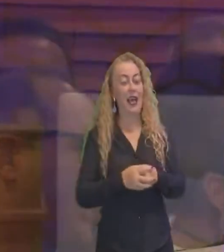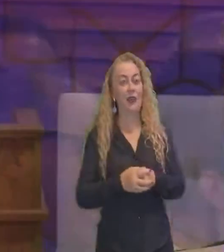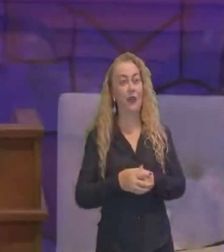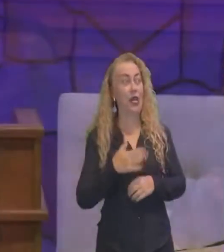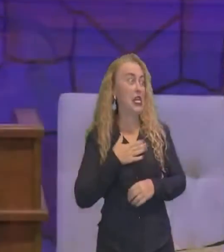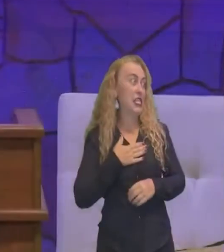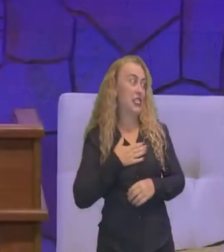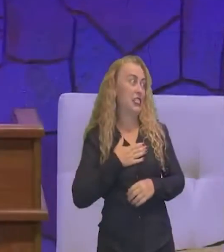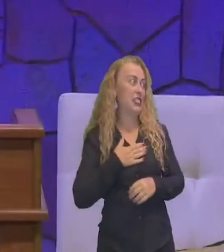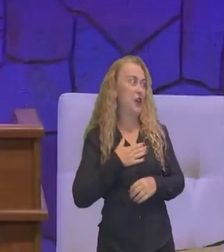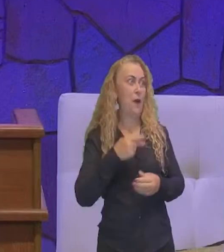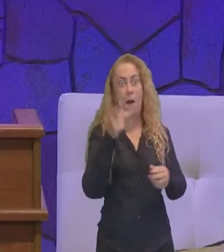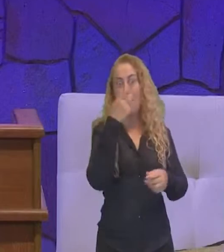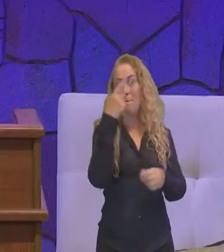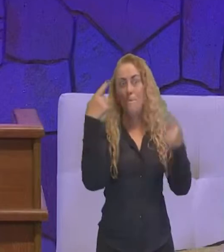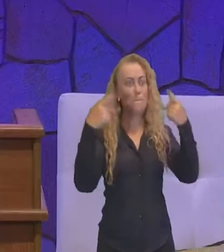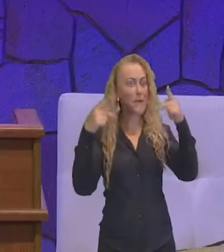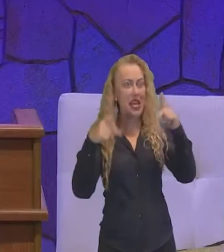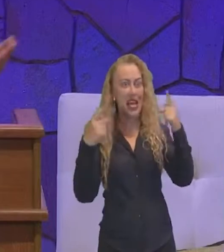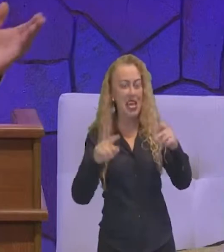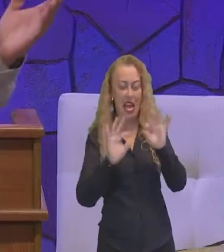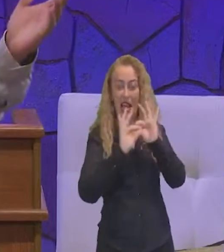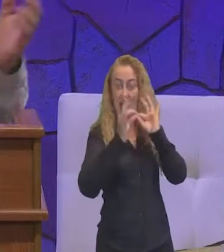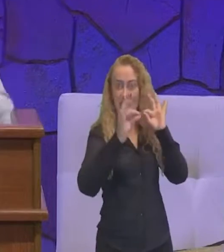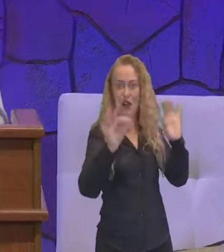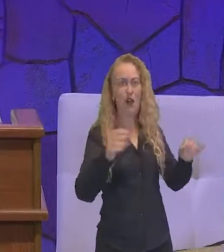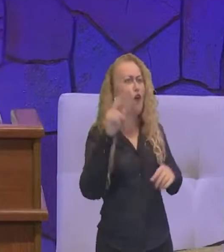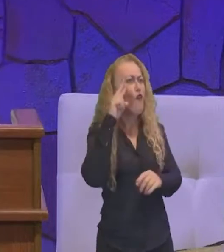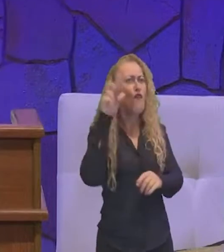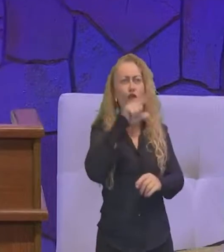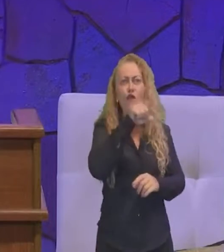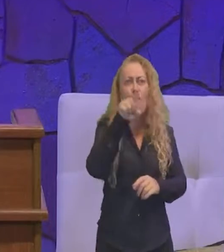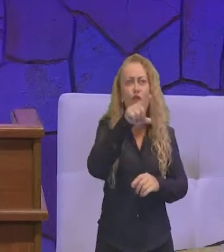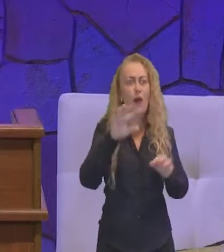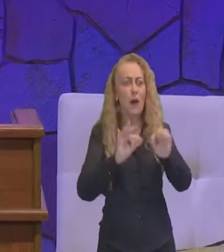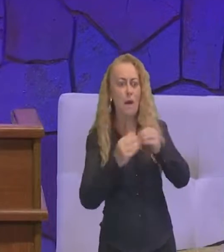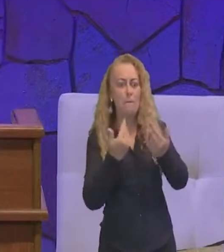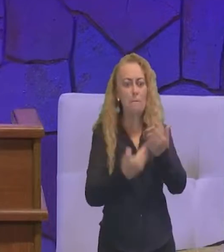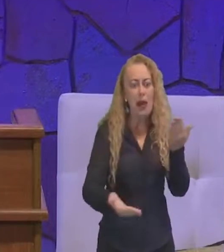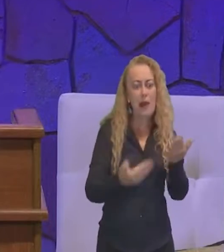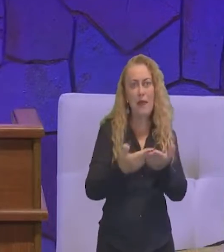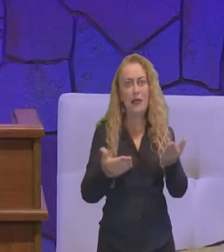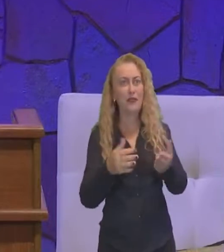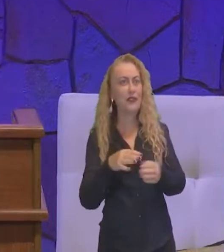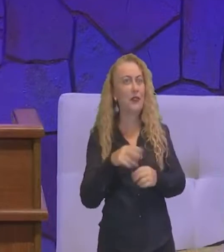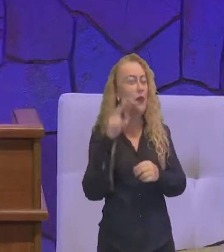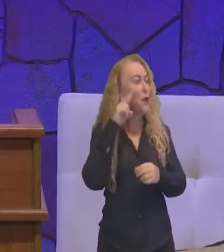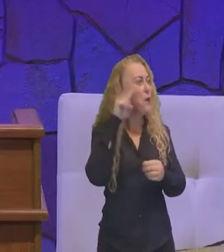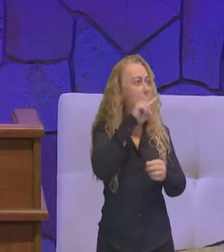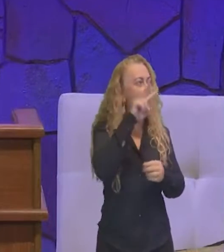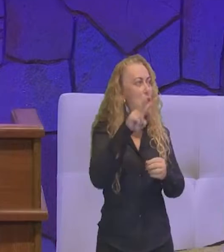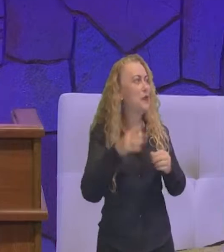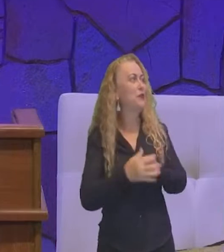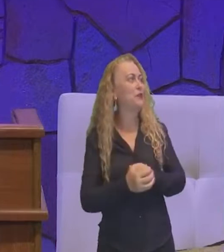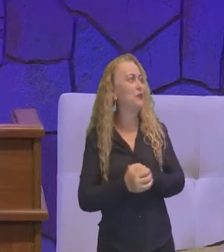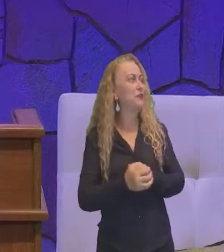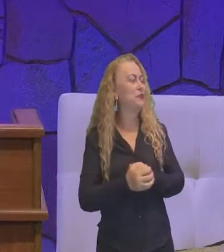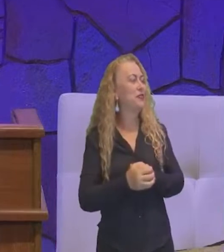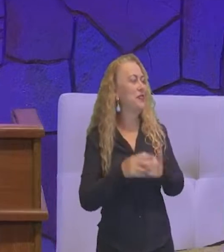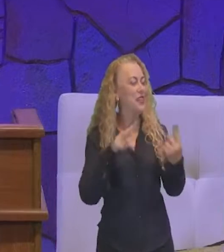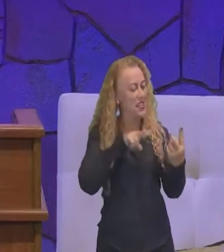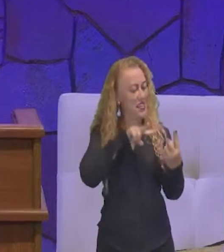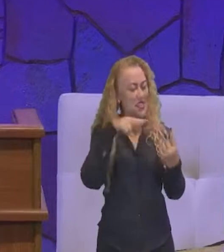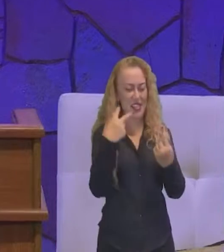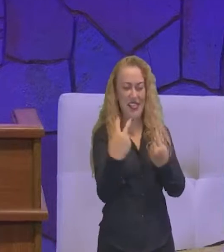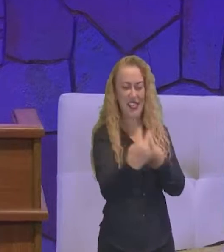irmãos? Lá longe eu fico perdido, eu estava pensando, cadê ela? Está já perdidão lá, mas depois você sente na